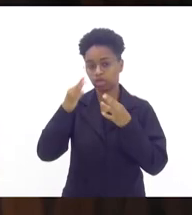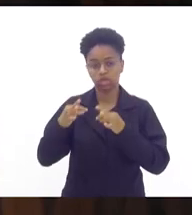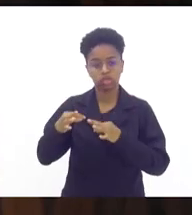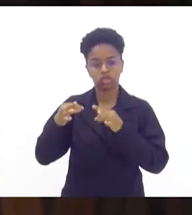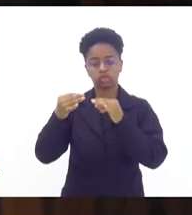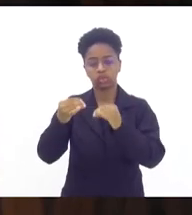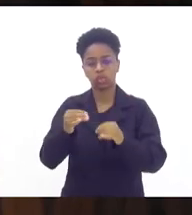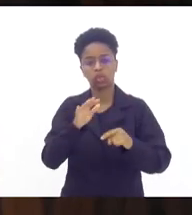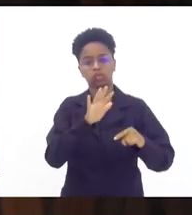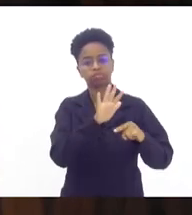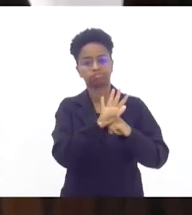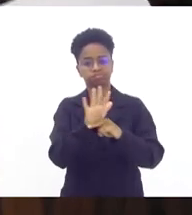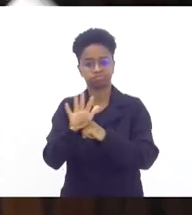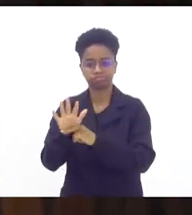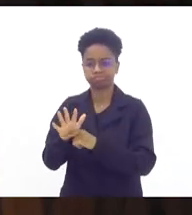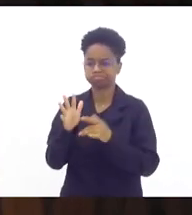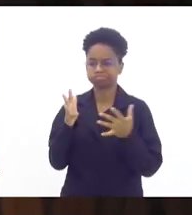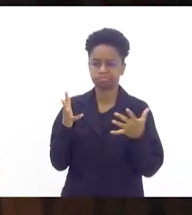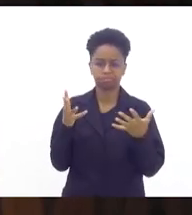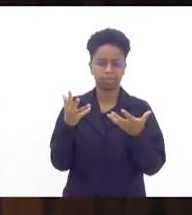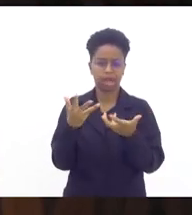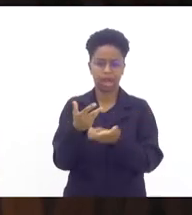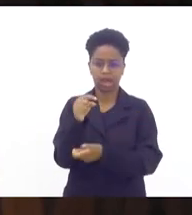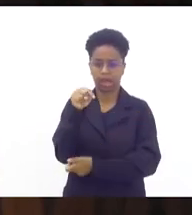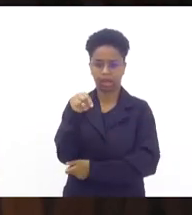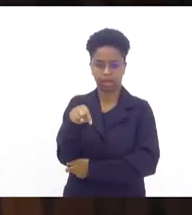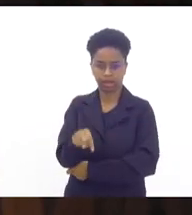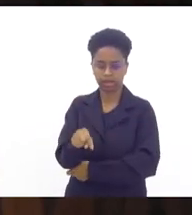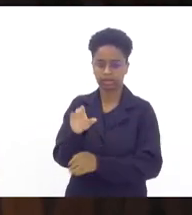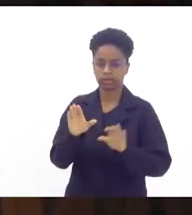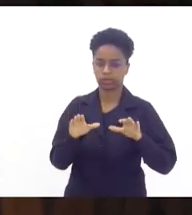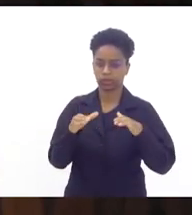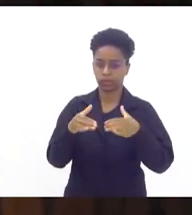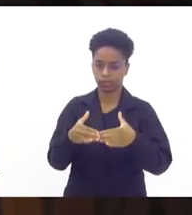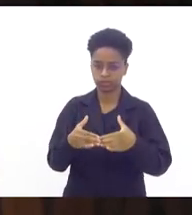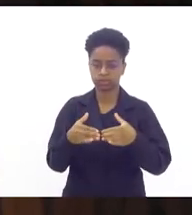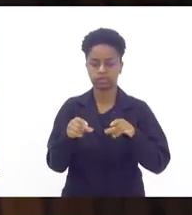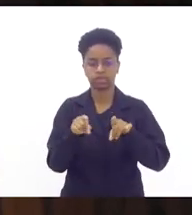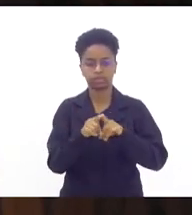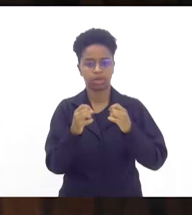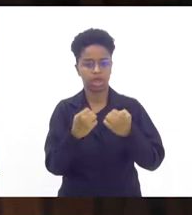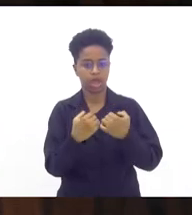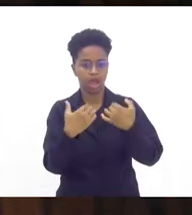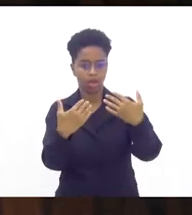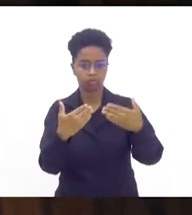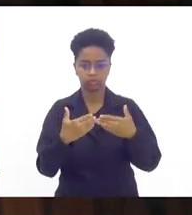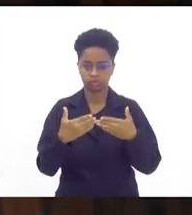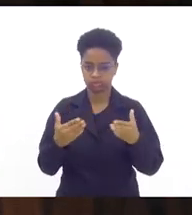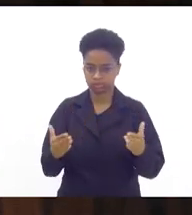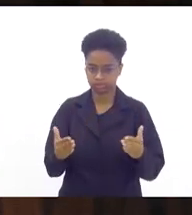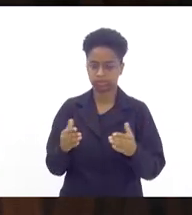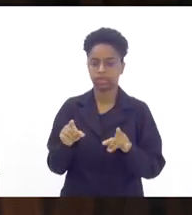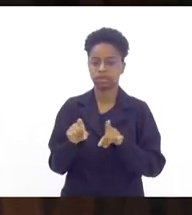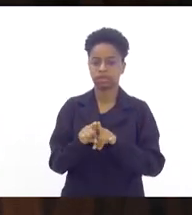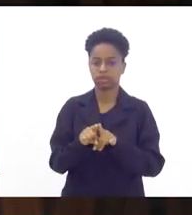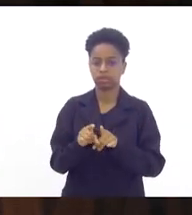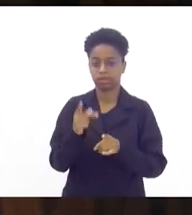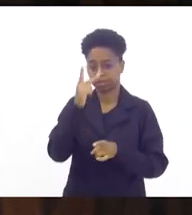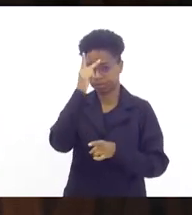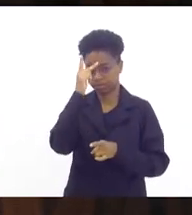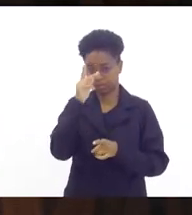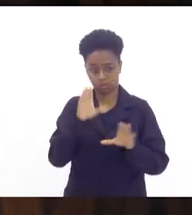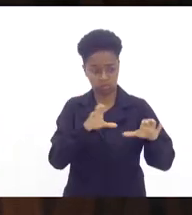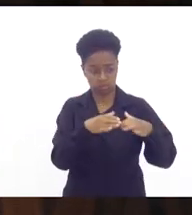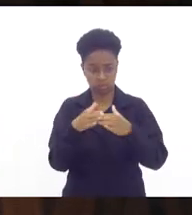que contribuíram com sucesso dessa comissão dessa audiência pública aos meus assessores